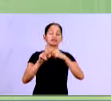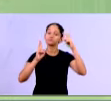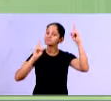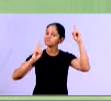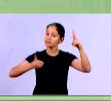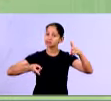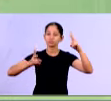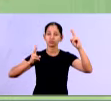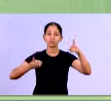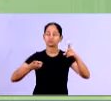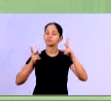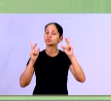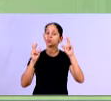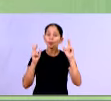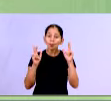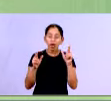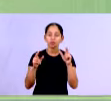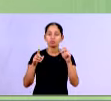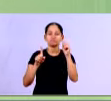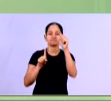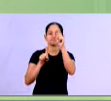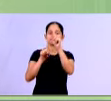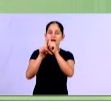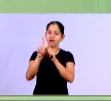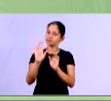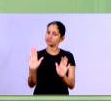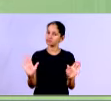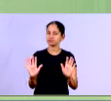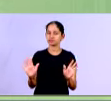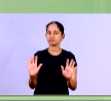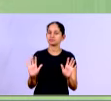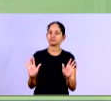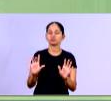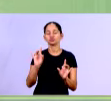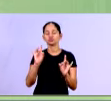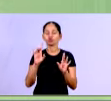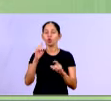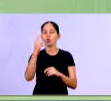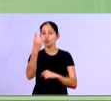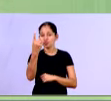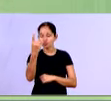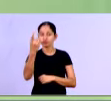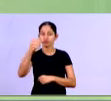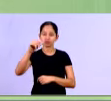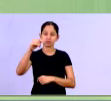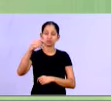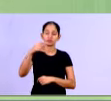do período, ok? Então a taxa que o irmão cobrou foi de